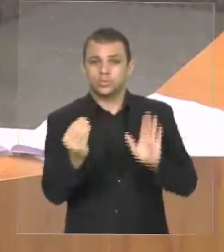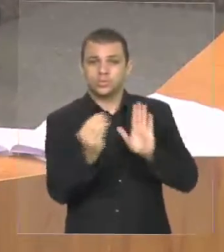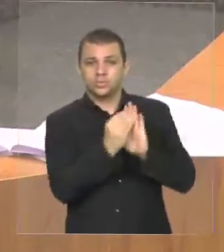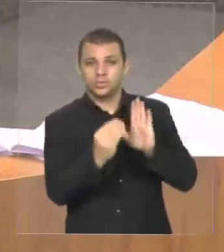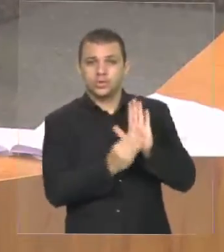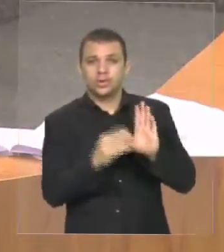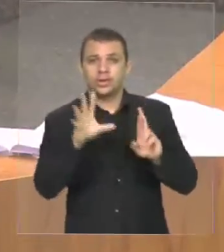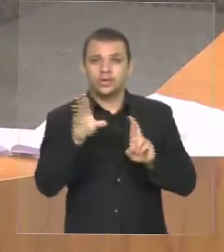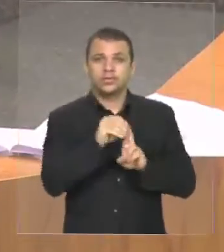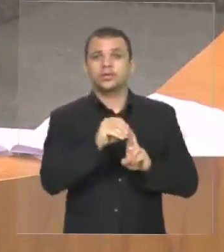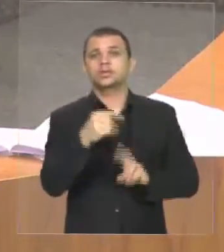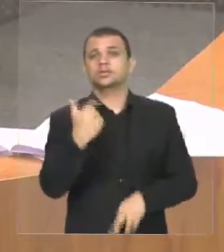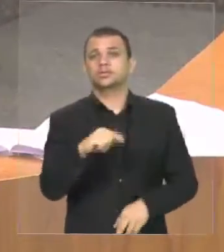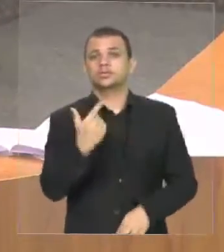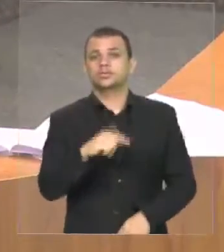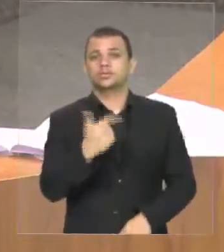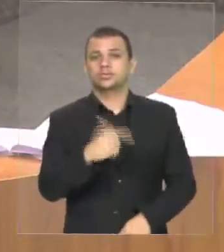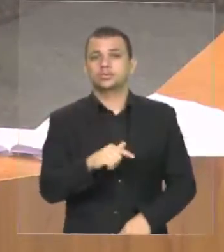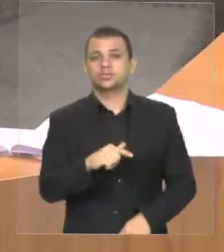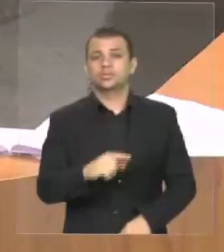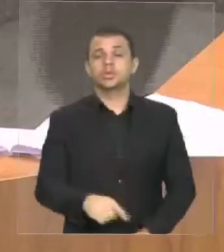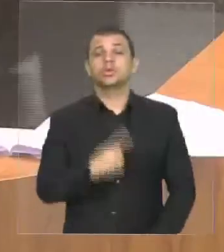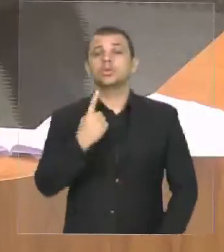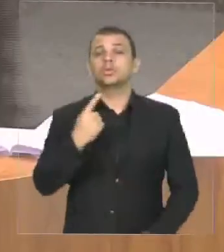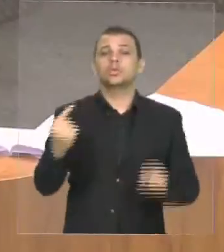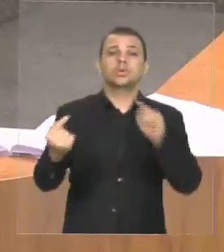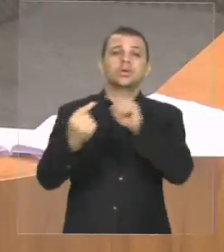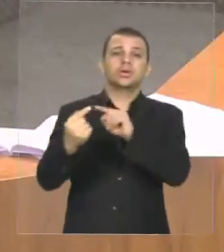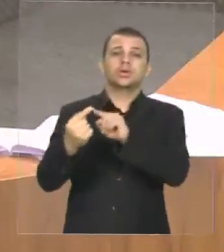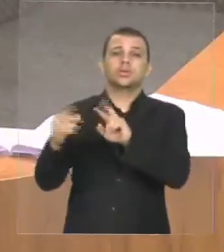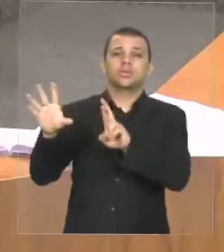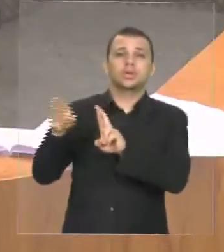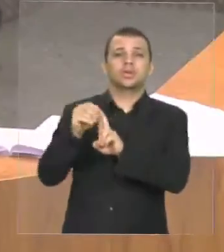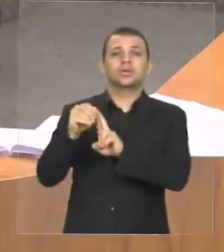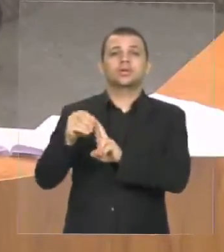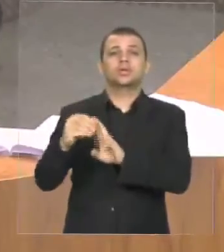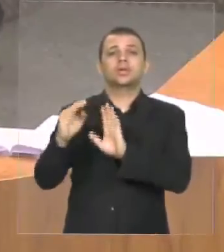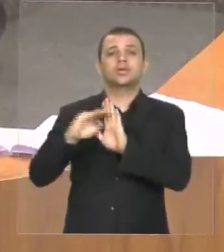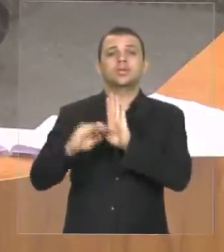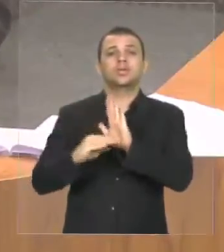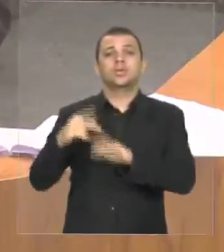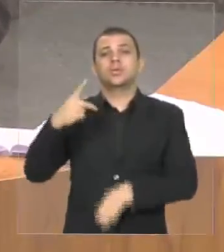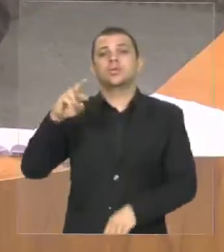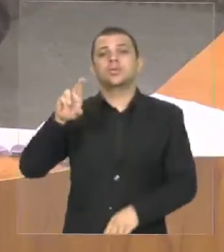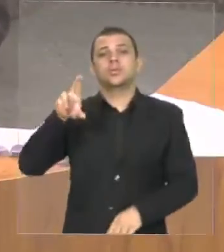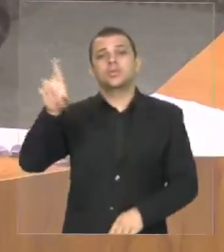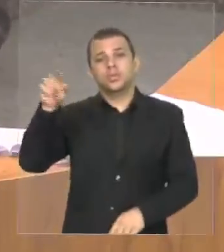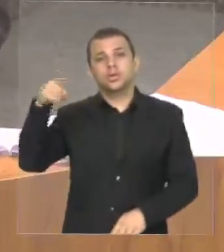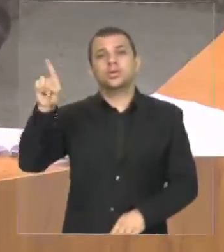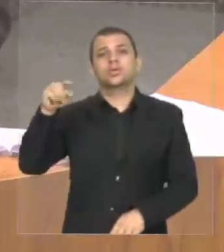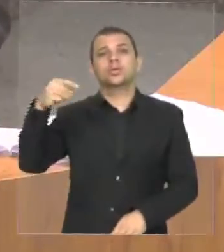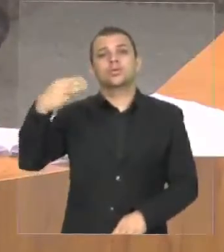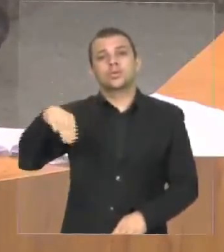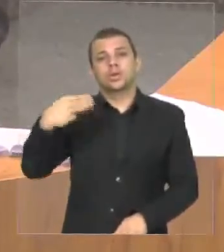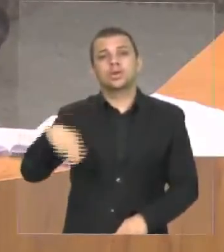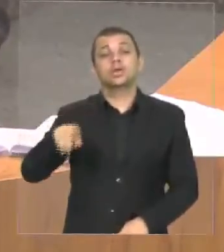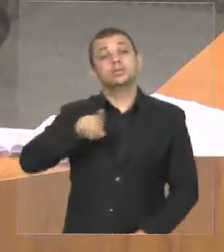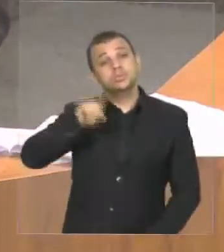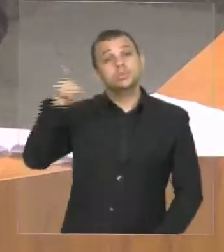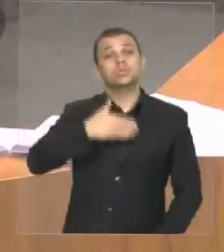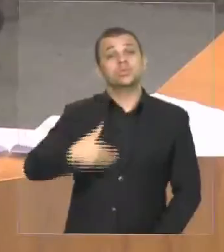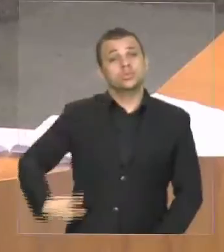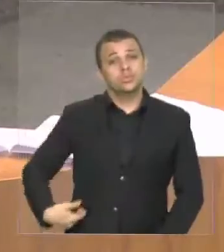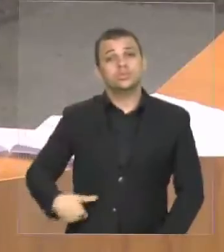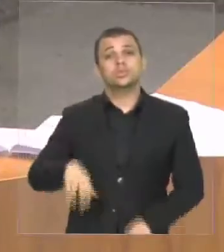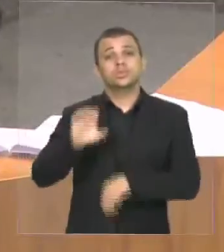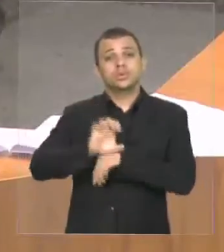Um, deputado Max Barros, faz referência ao programa Pro Maranhão, que o próprio Poder Executivo, o próprio governador do